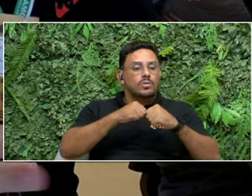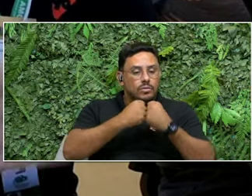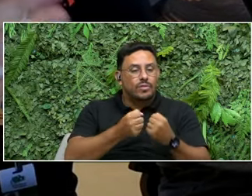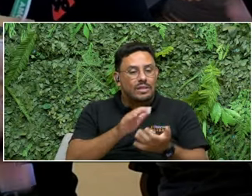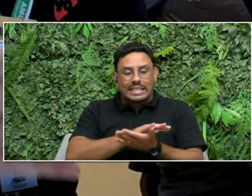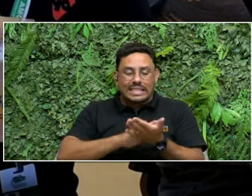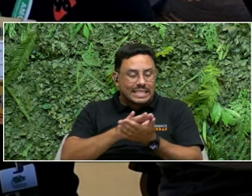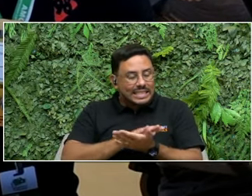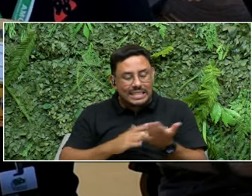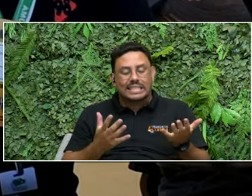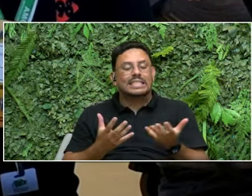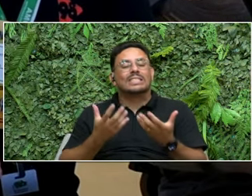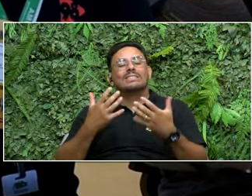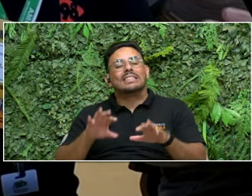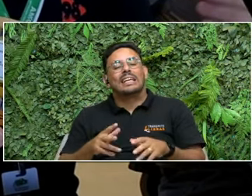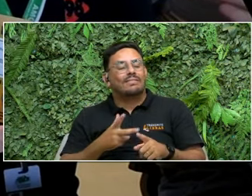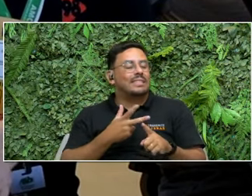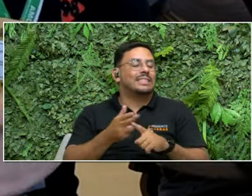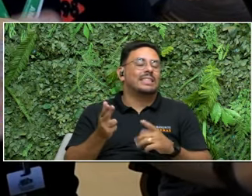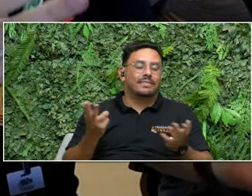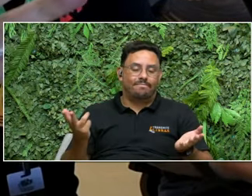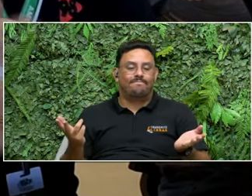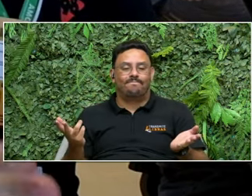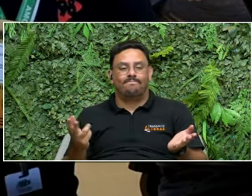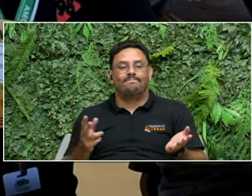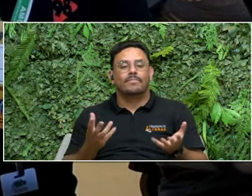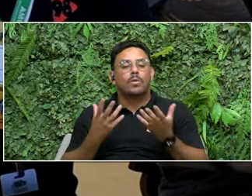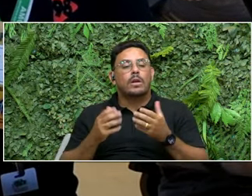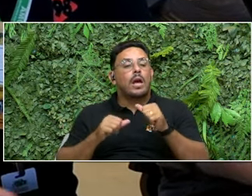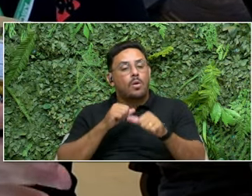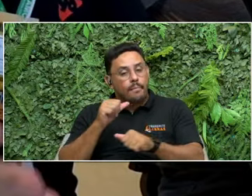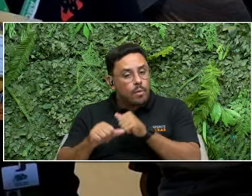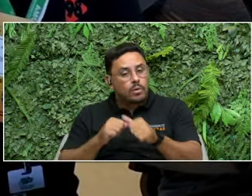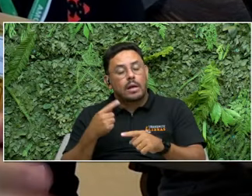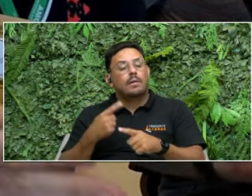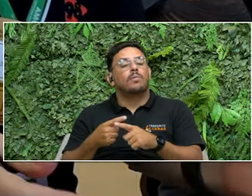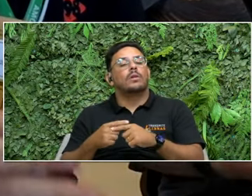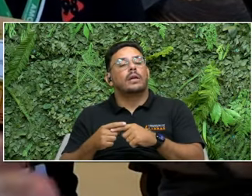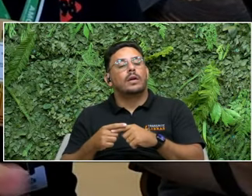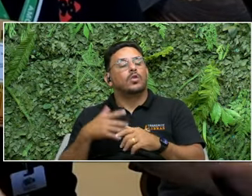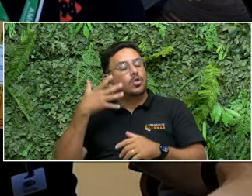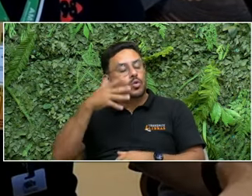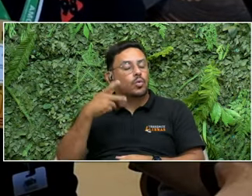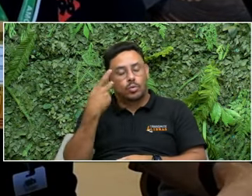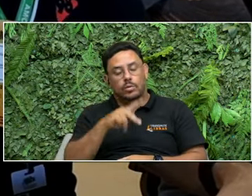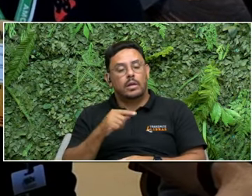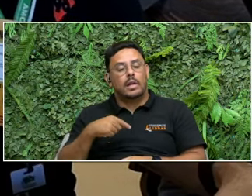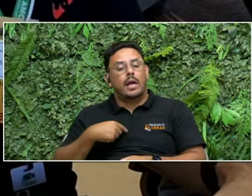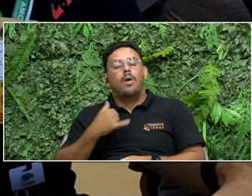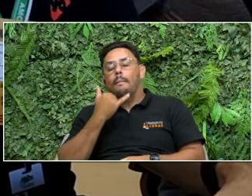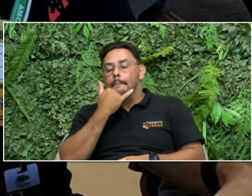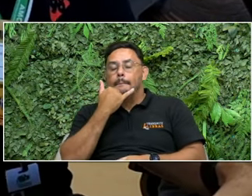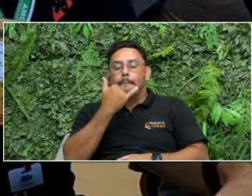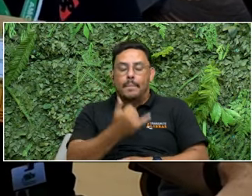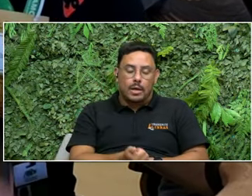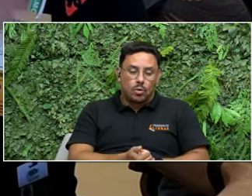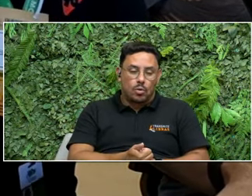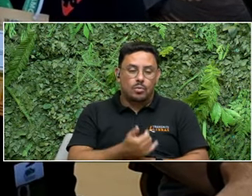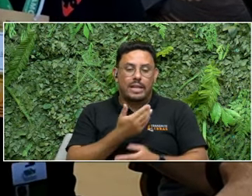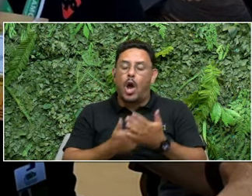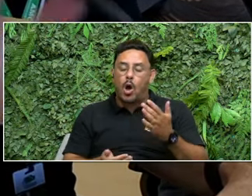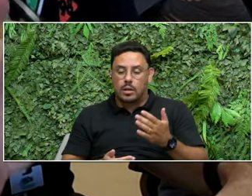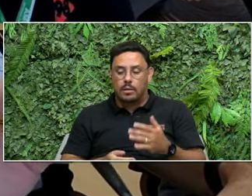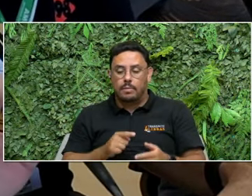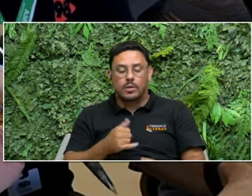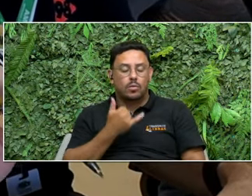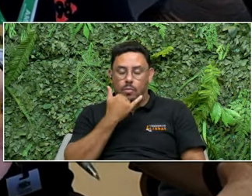jogadores não competem tanto né fica a quem do esperado Eu acho que isso tende a mudar até porque o discurso dele é de